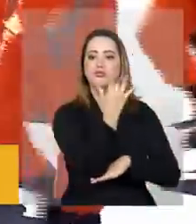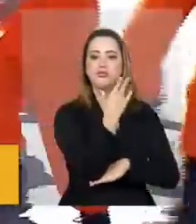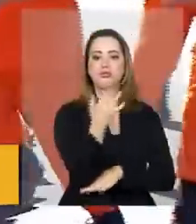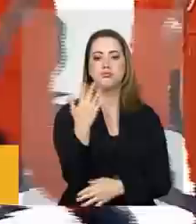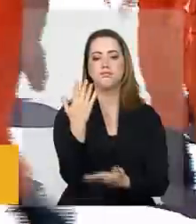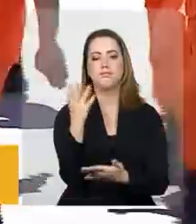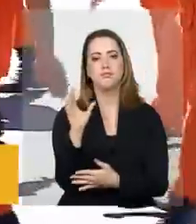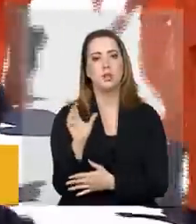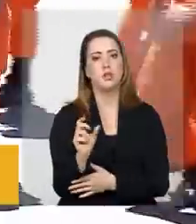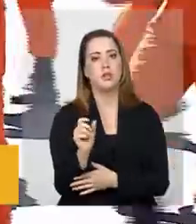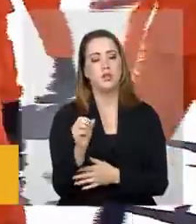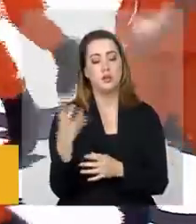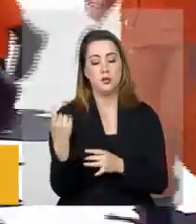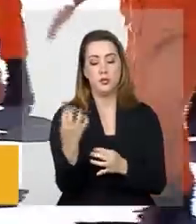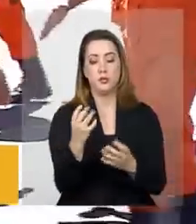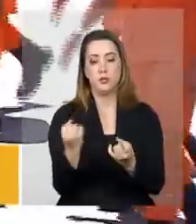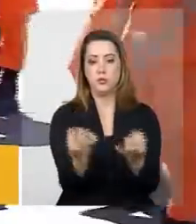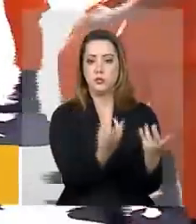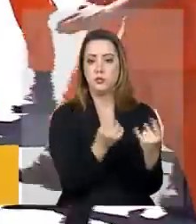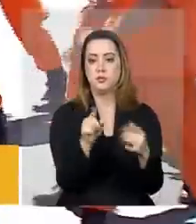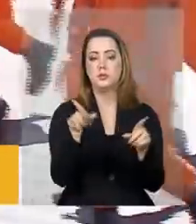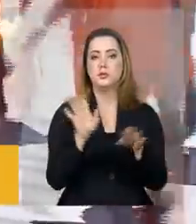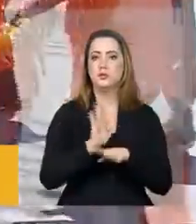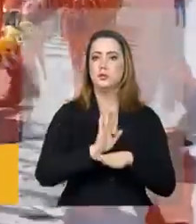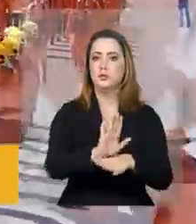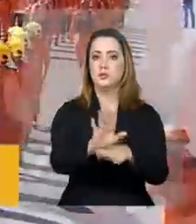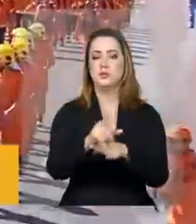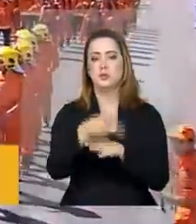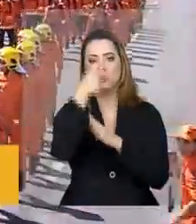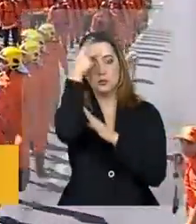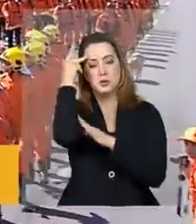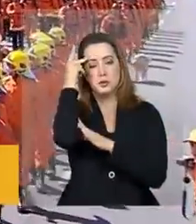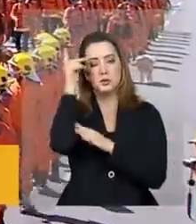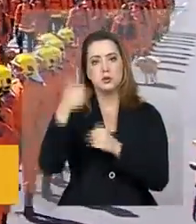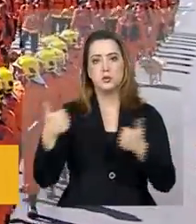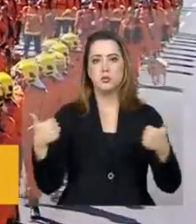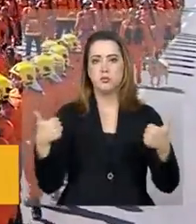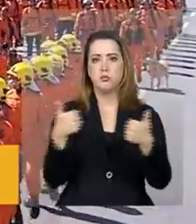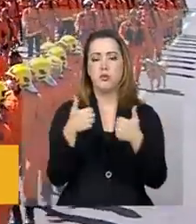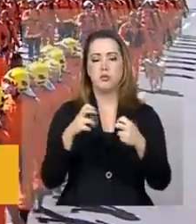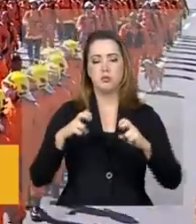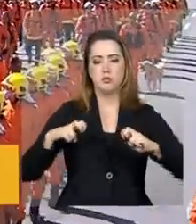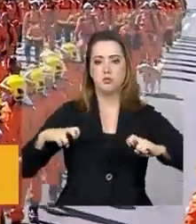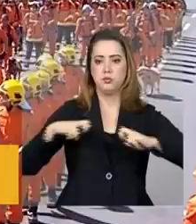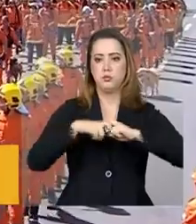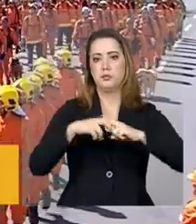atendimento às vítimas de acidentes automobilísticos e atendimento pré-hospitalar.